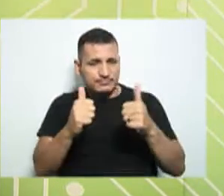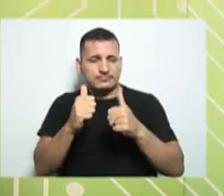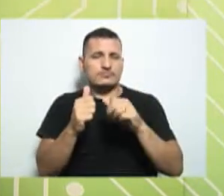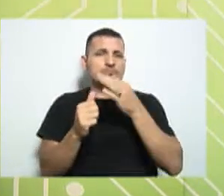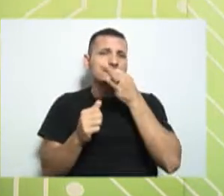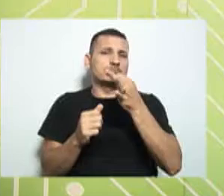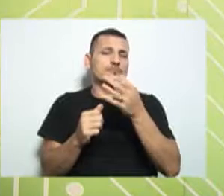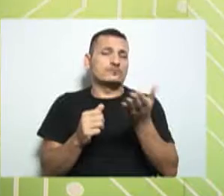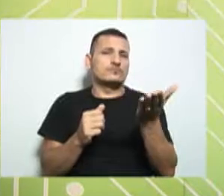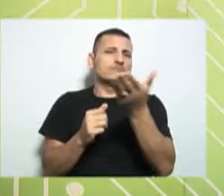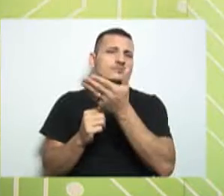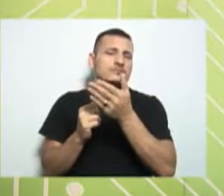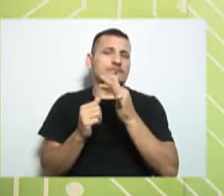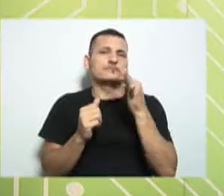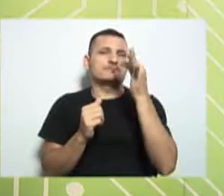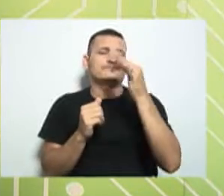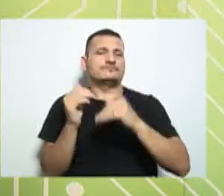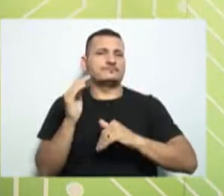futuros